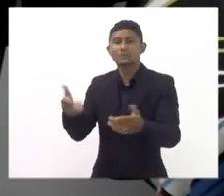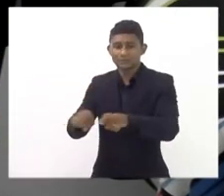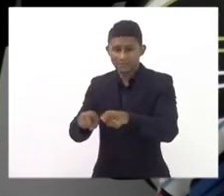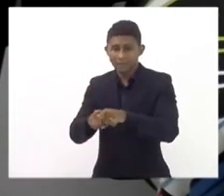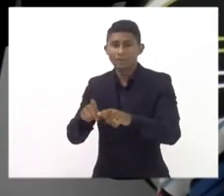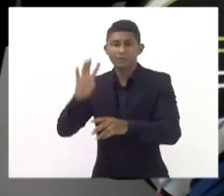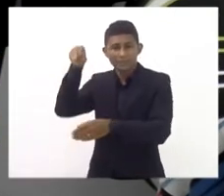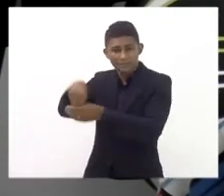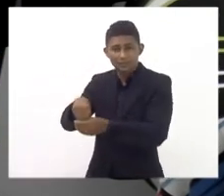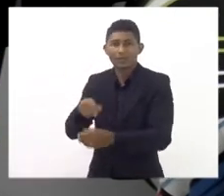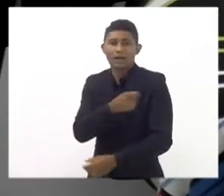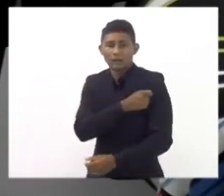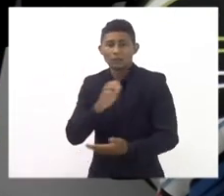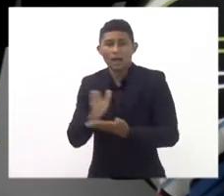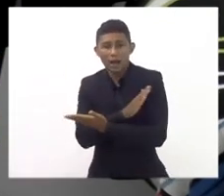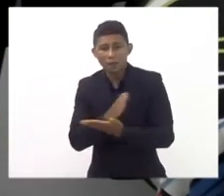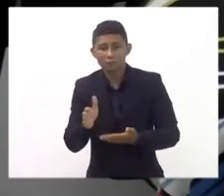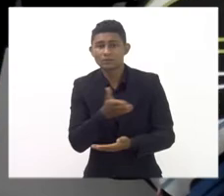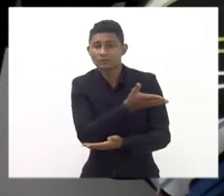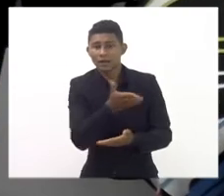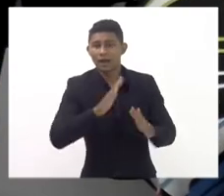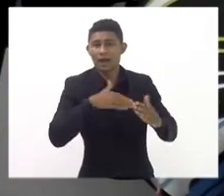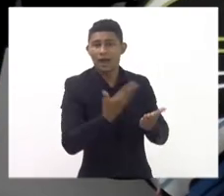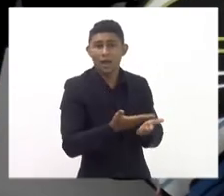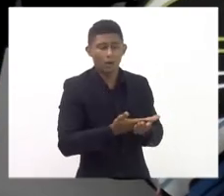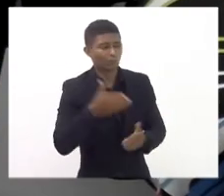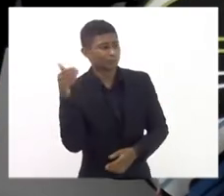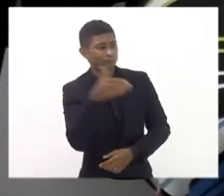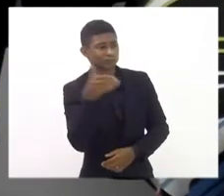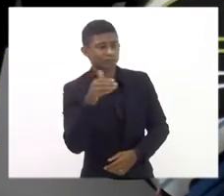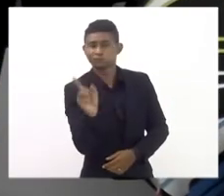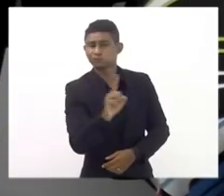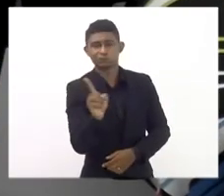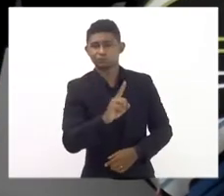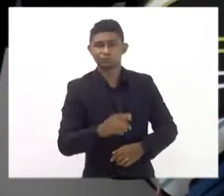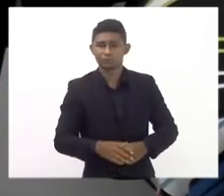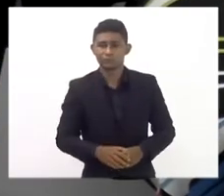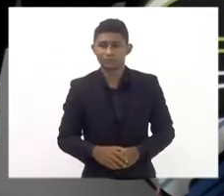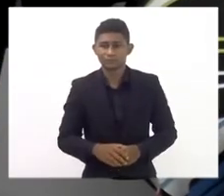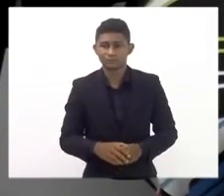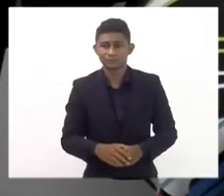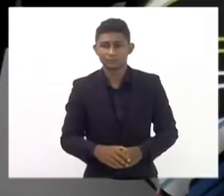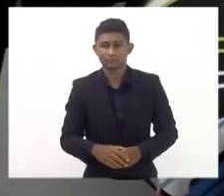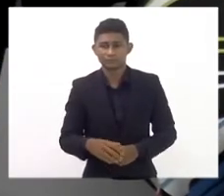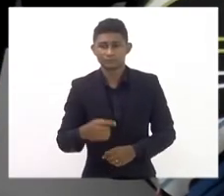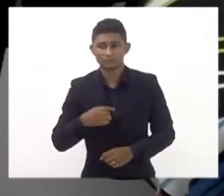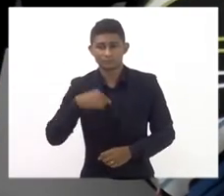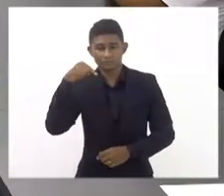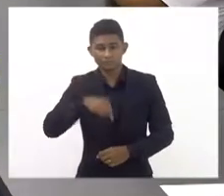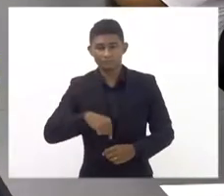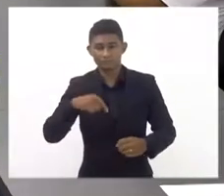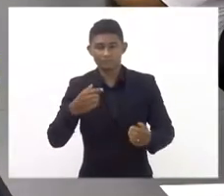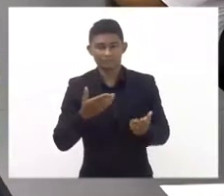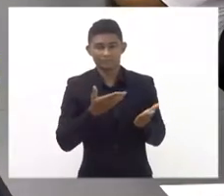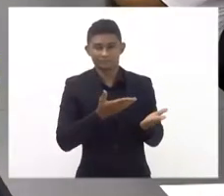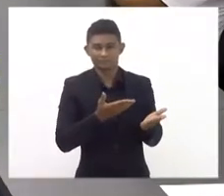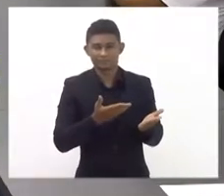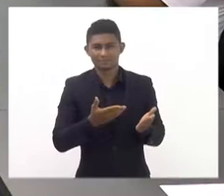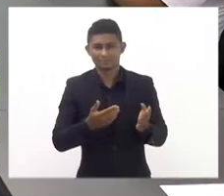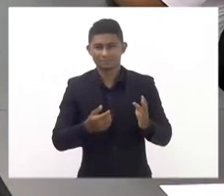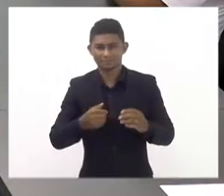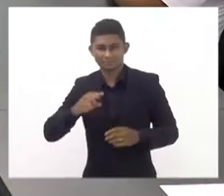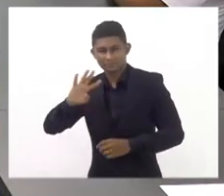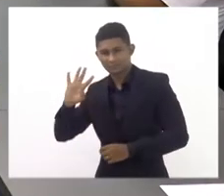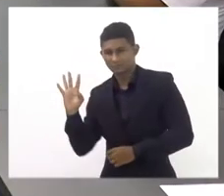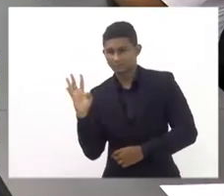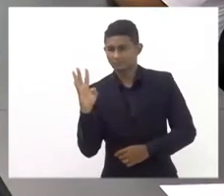Alunos que não estão mais indo nas aulas por conta disso, né? Em uma turma, a gente está aqui, enfim, Martins Pena todo aqui, né? Nós quatro. Então,